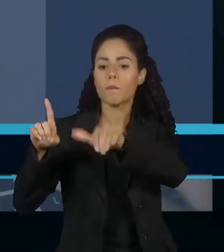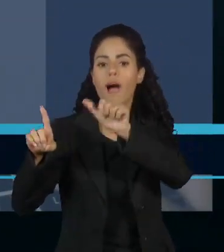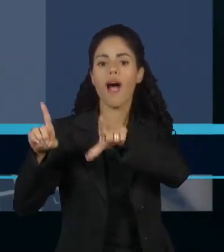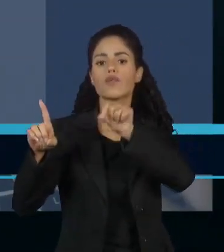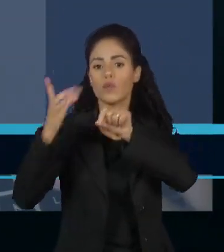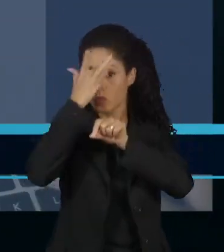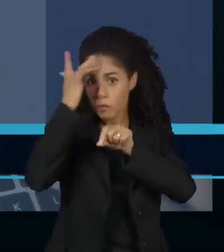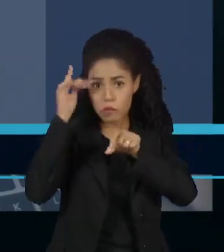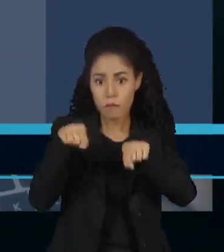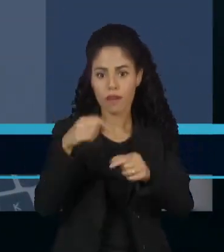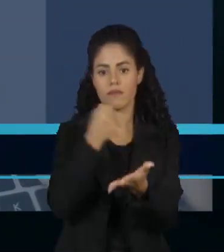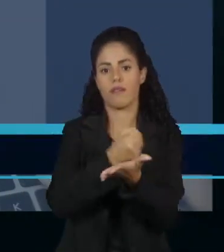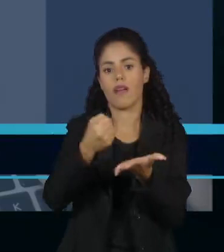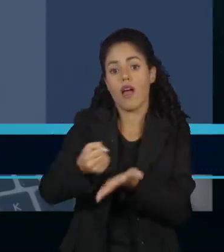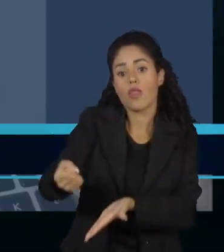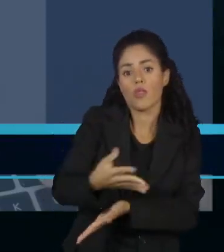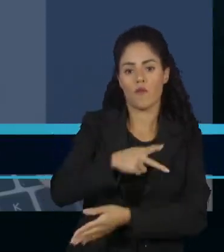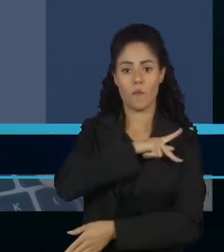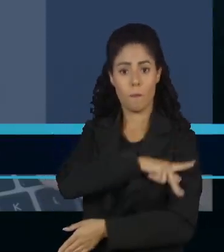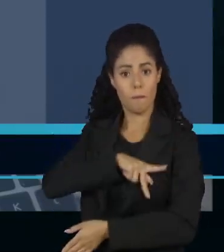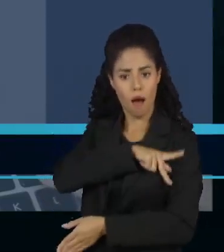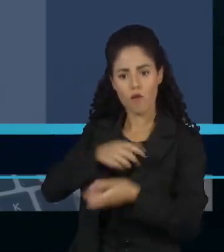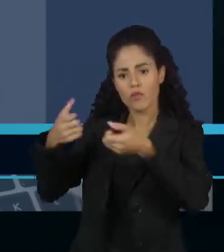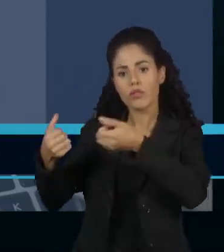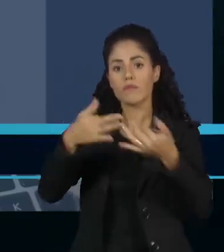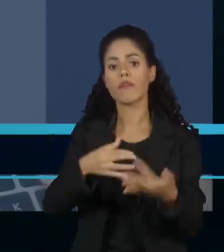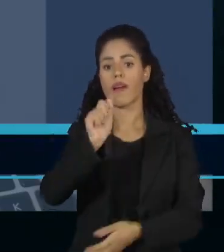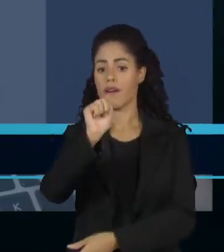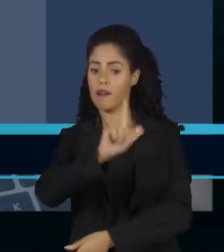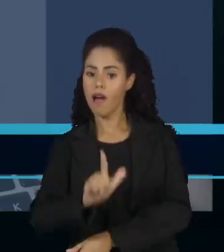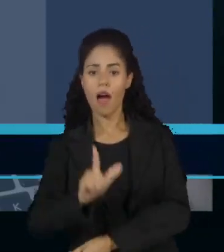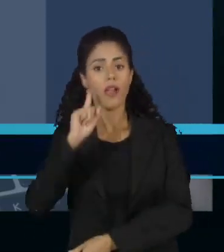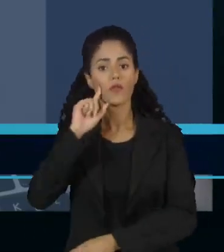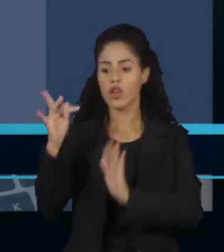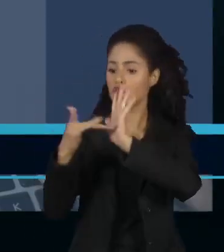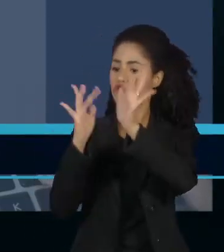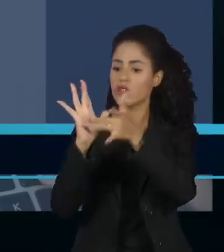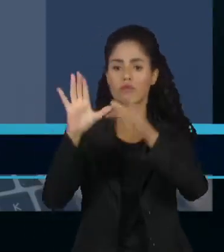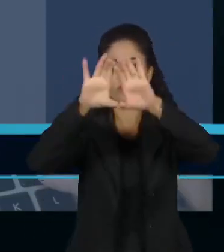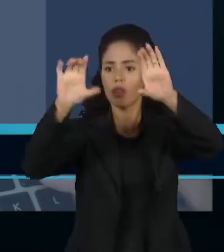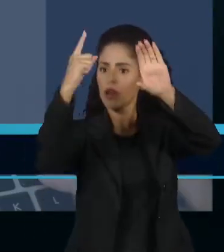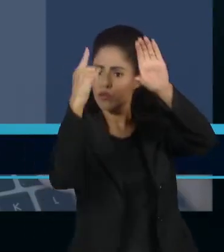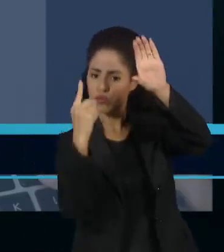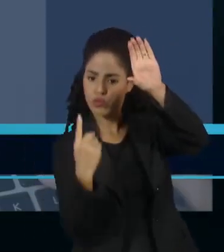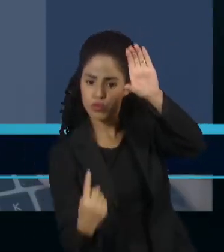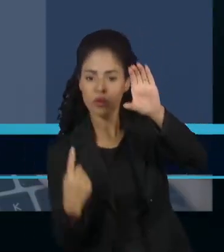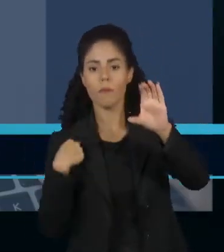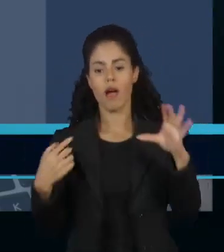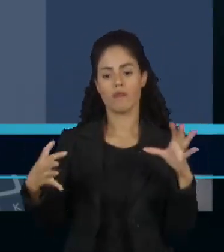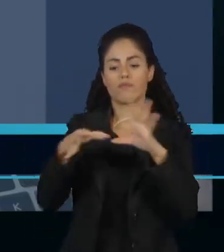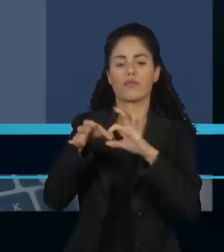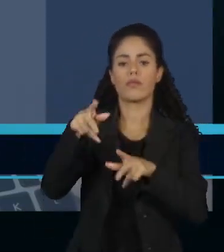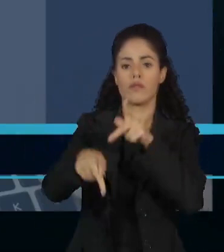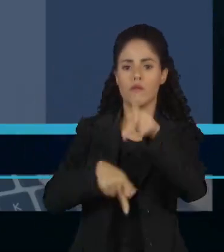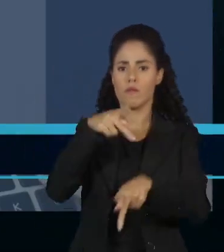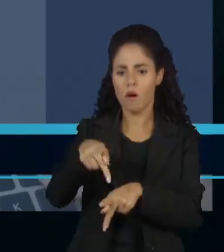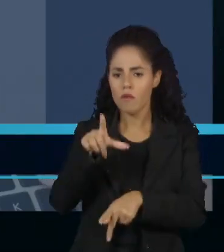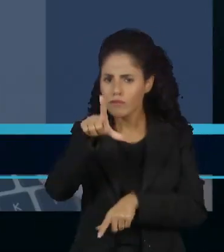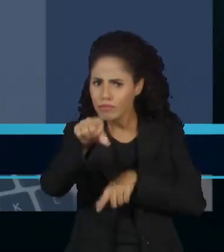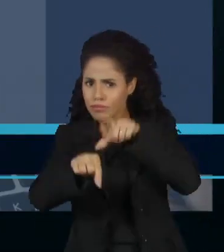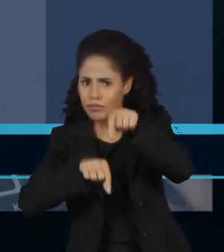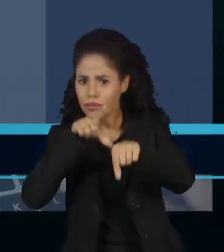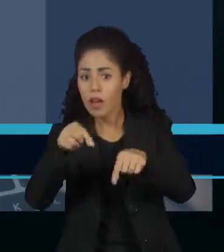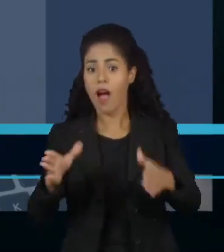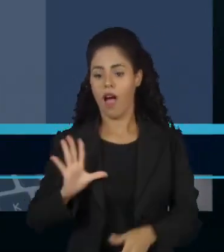Novo Testamento, na carta de Paulo aos Gálatas, prega que a vinda de Jesus Cristo acabaria com a razão de Israel ser o povo escolhido, uma vez